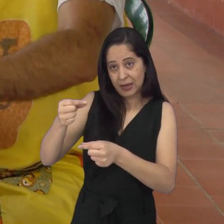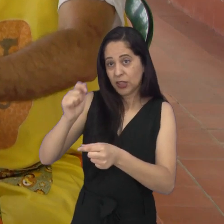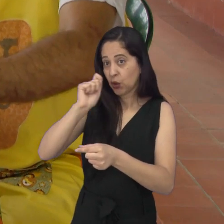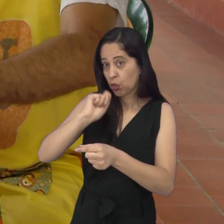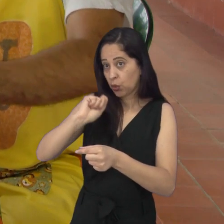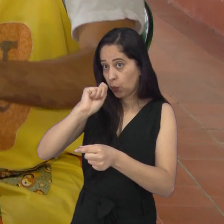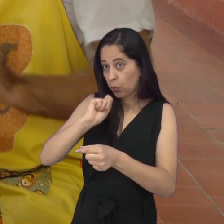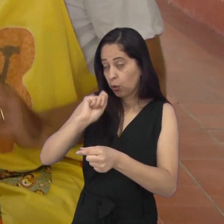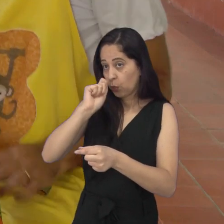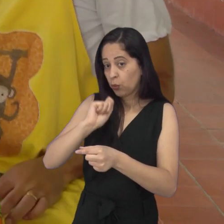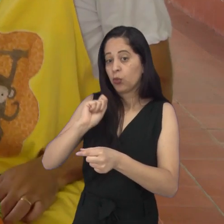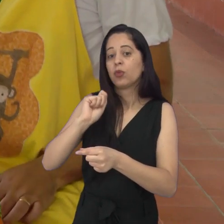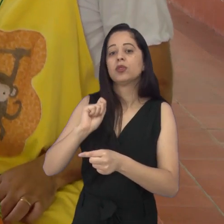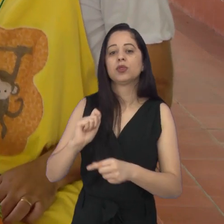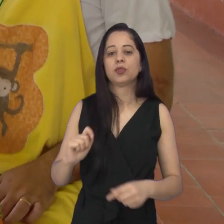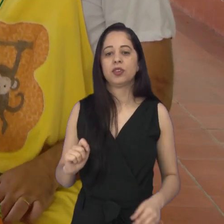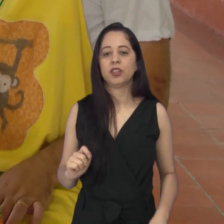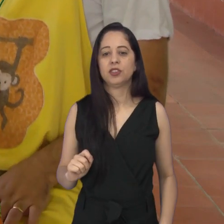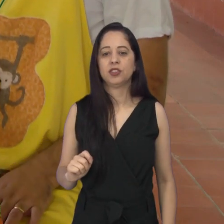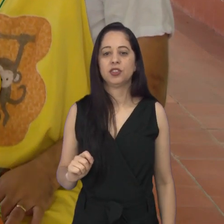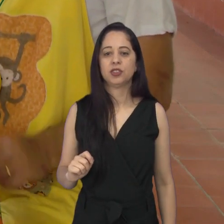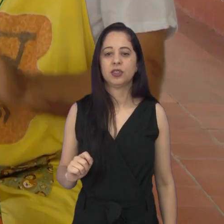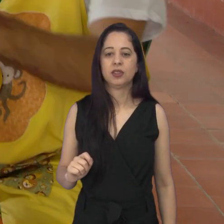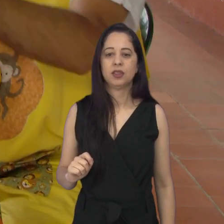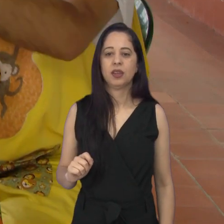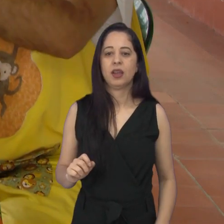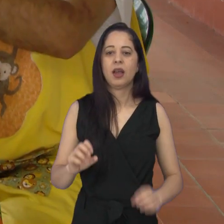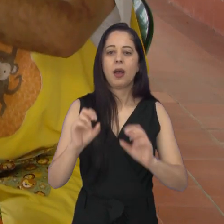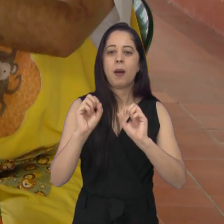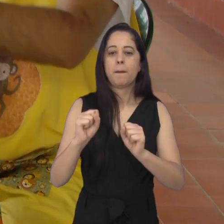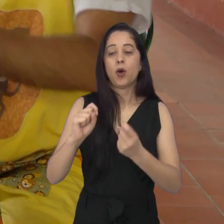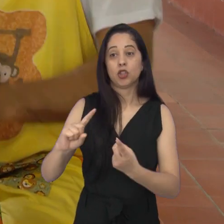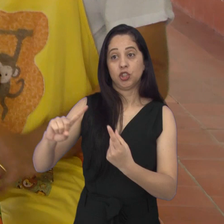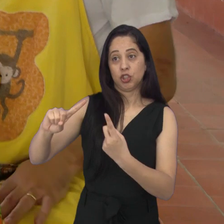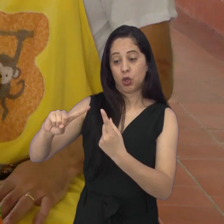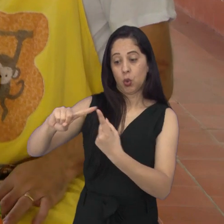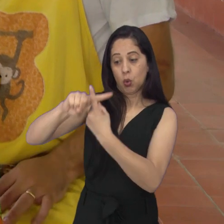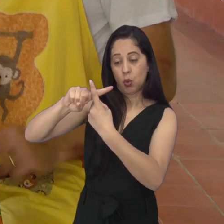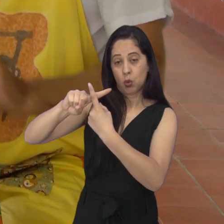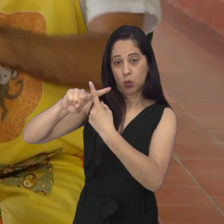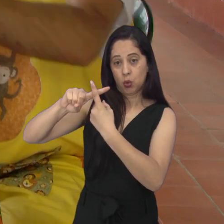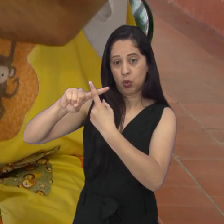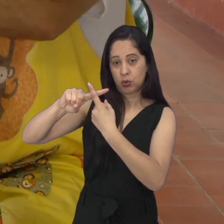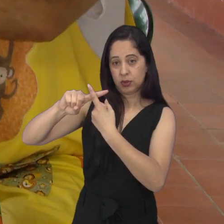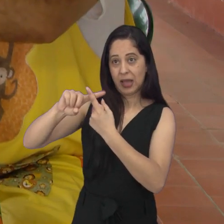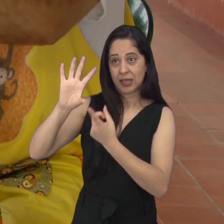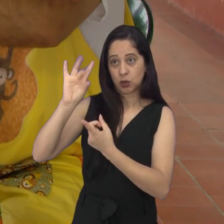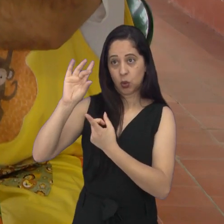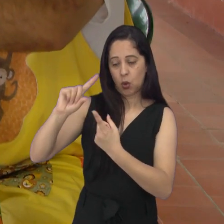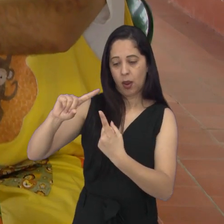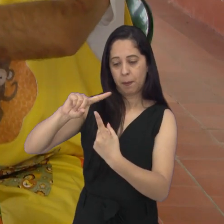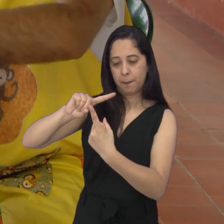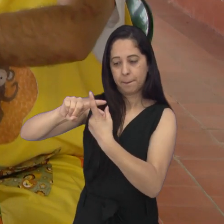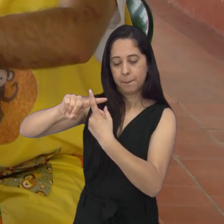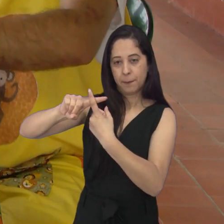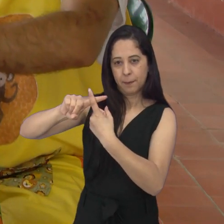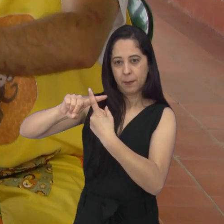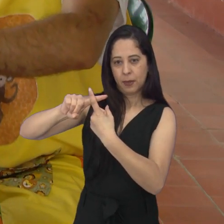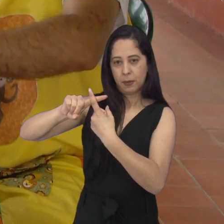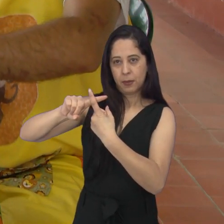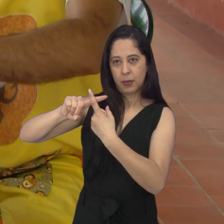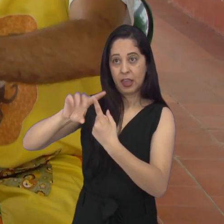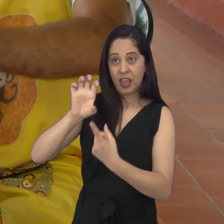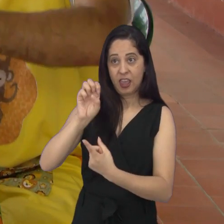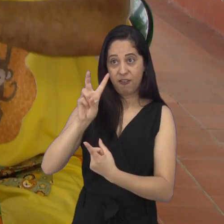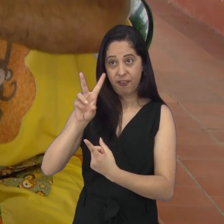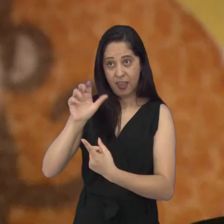né, você vai trazer. É bom você fazer um cruzado, a gente já colou aqui, você cola ele, né,